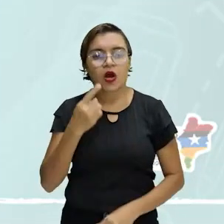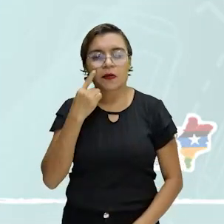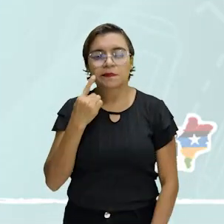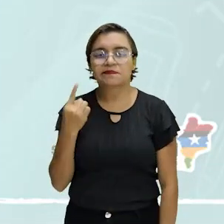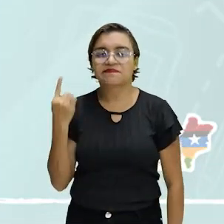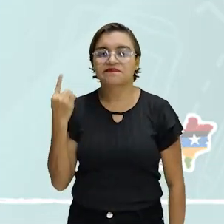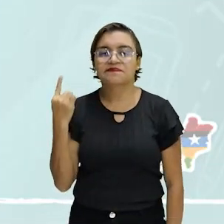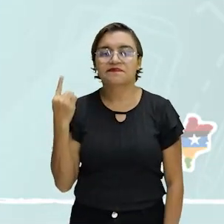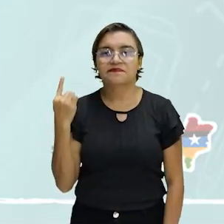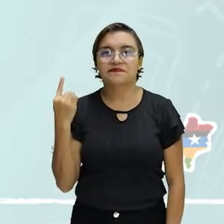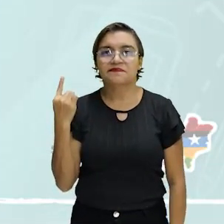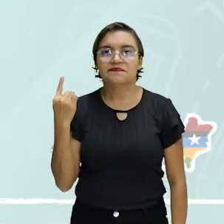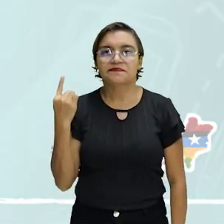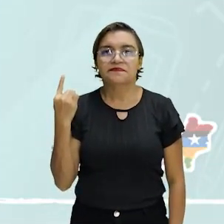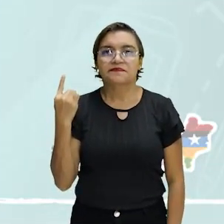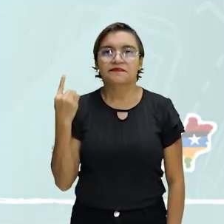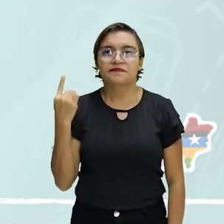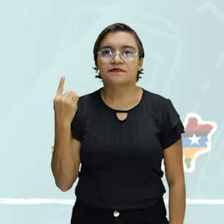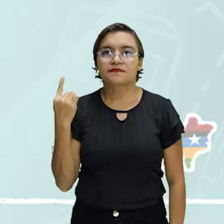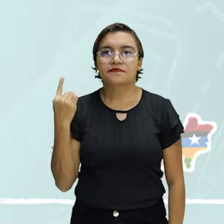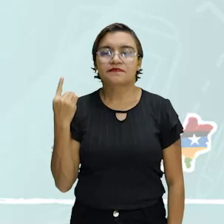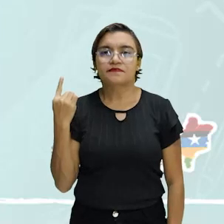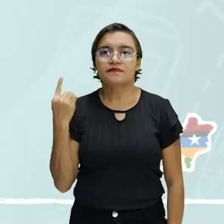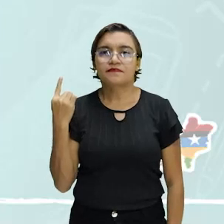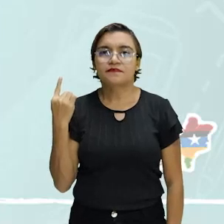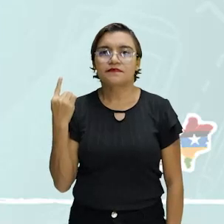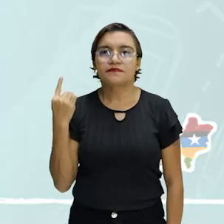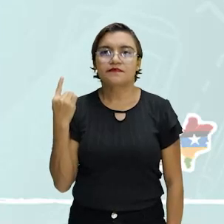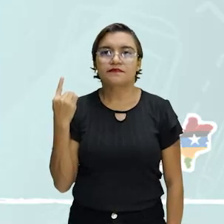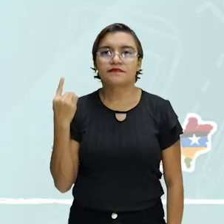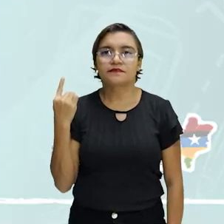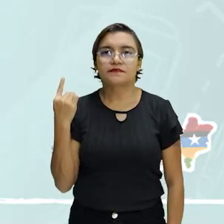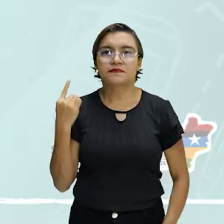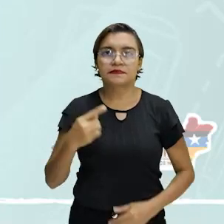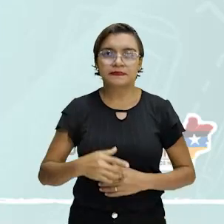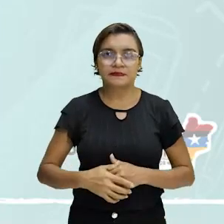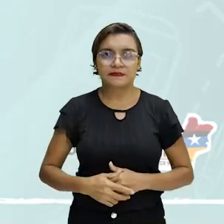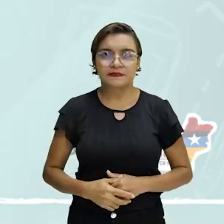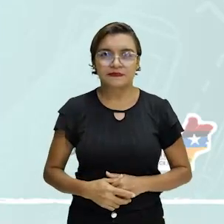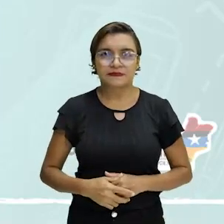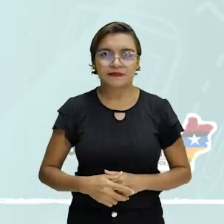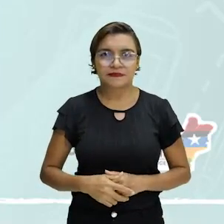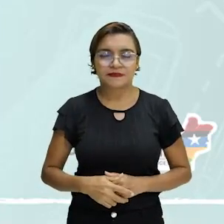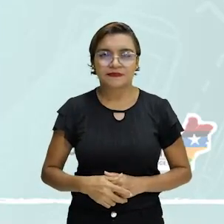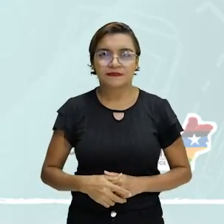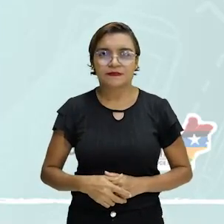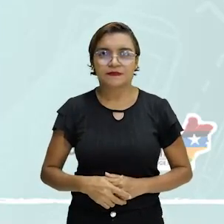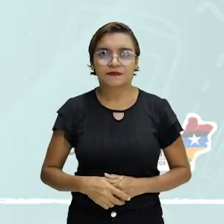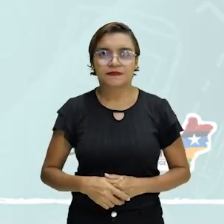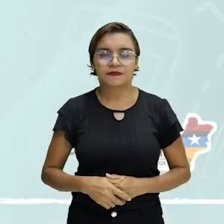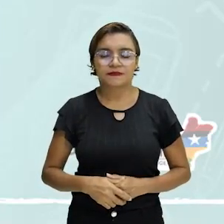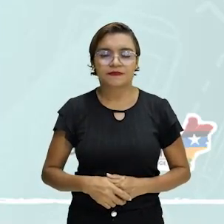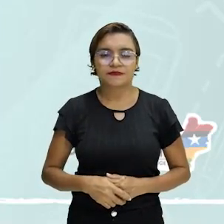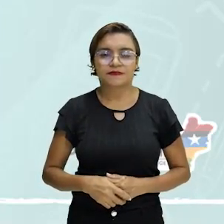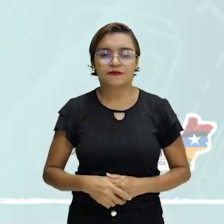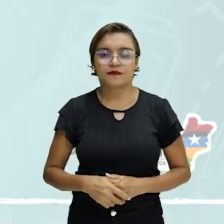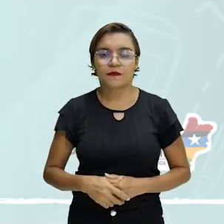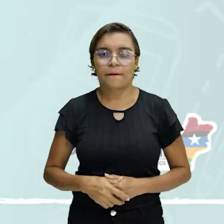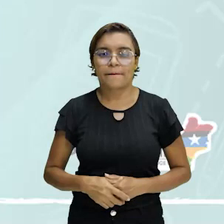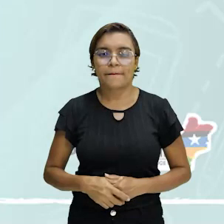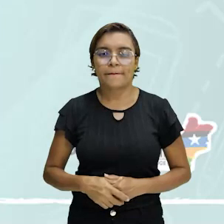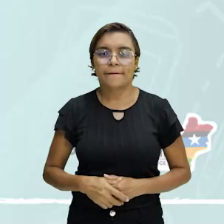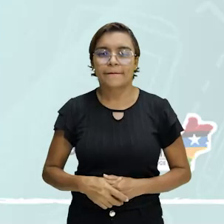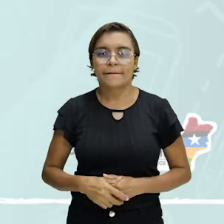potássio kbro3 adicionada a farinha de trigo com a finalidade de tornar de tornar o mais fofo né e